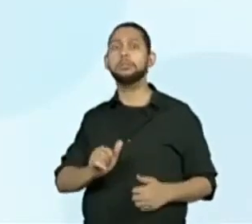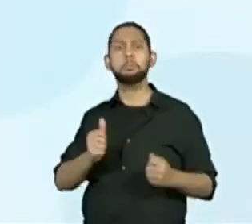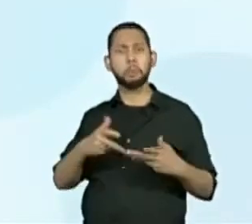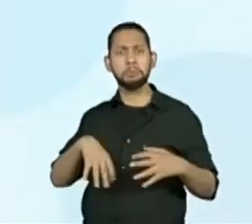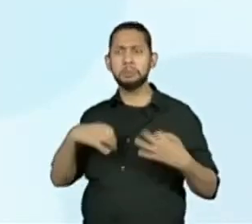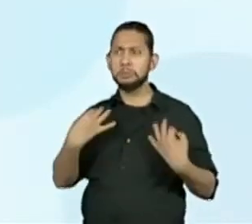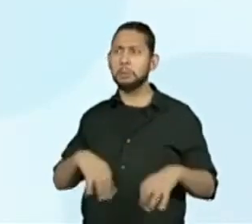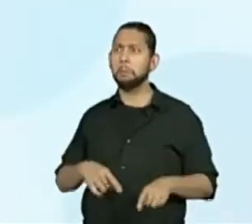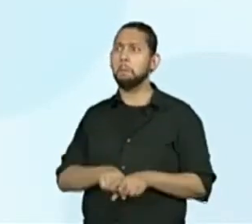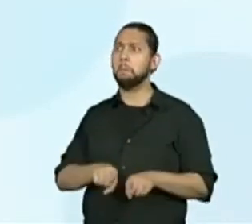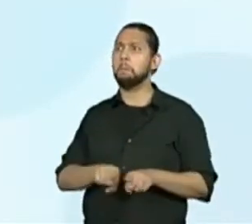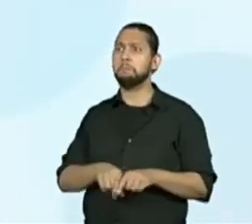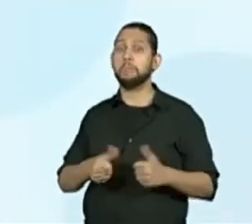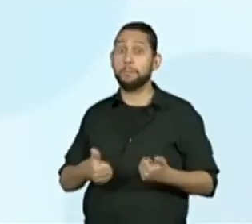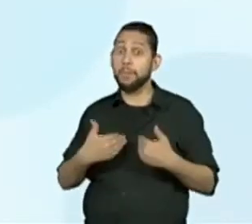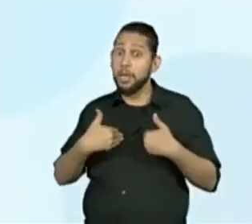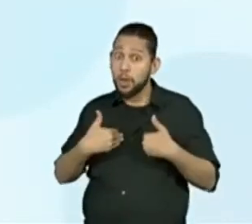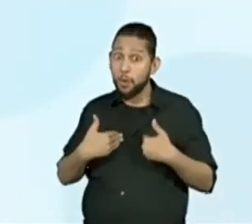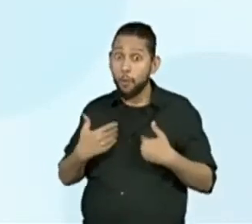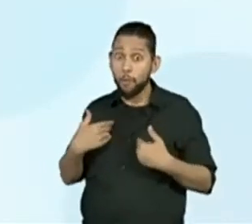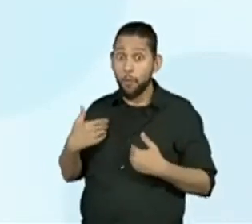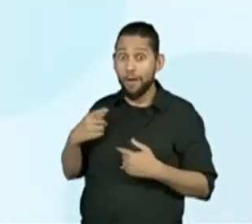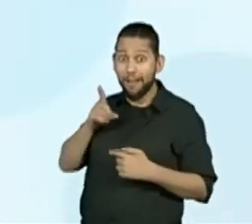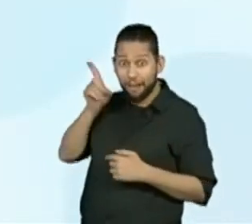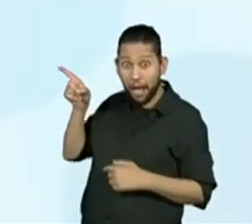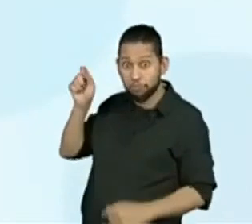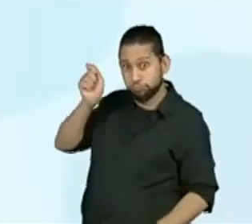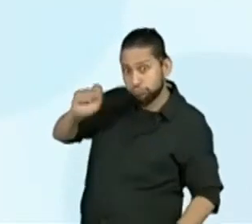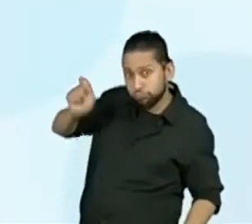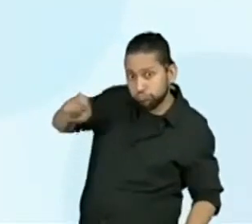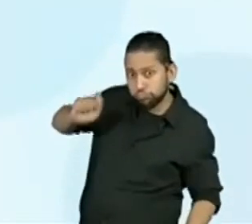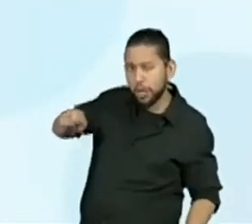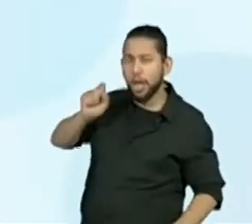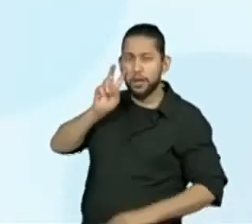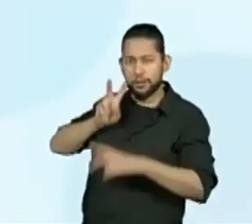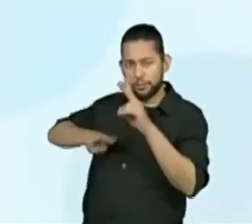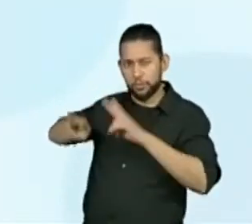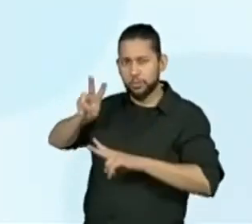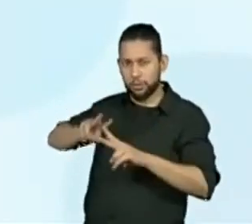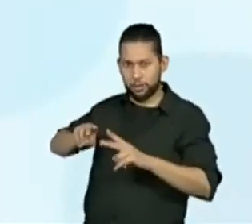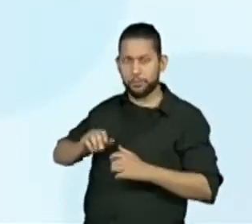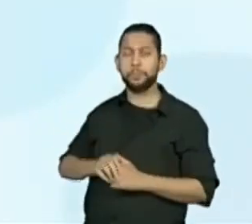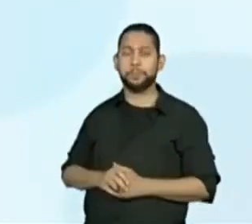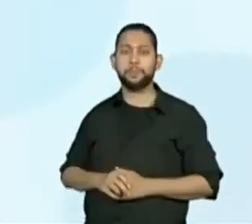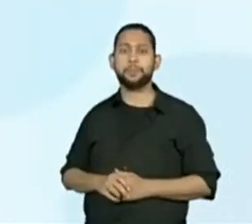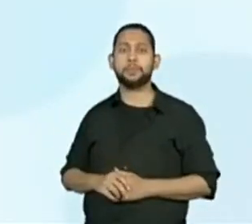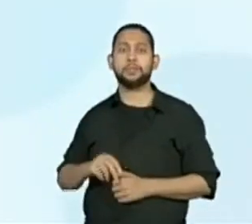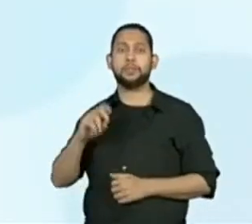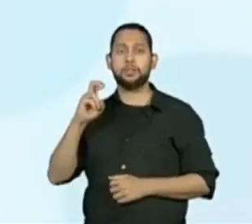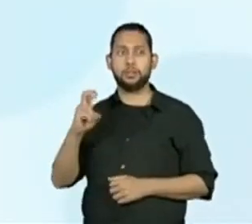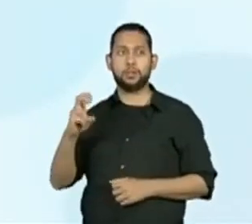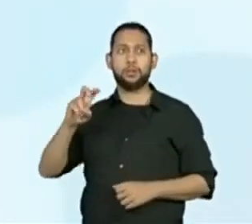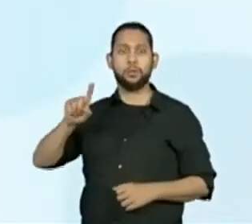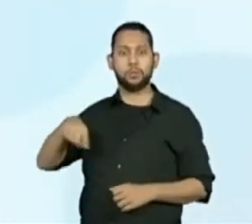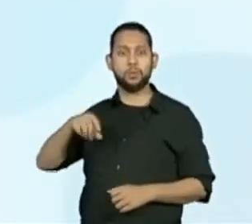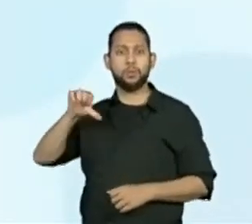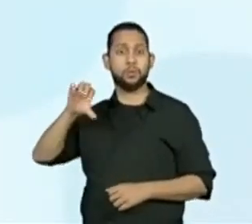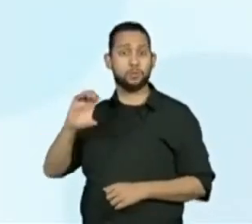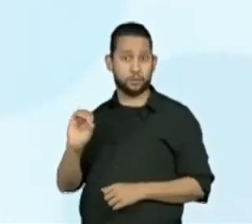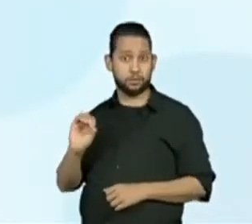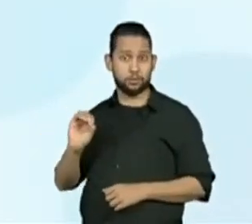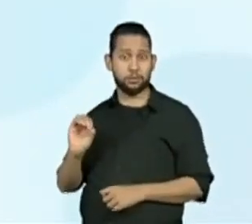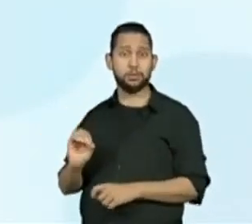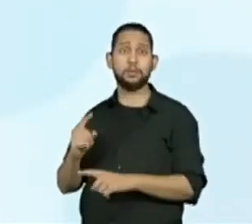professora dele eu vou fazer aqui nesse cantinho para vocês verem Tá bom cinco i90